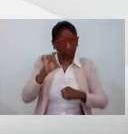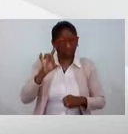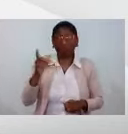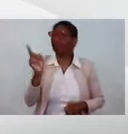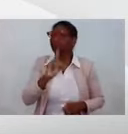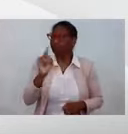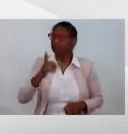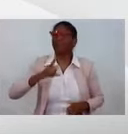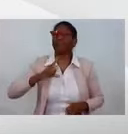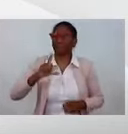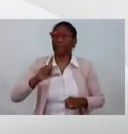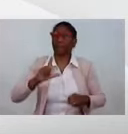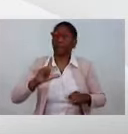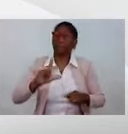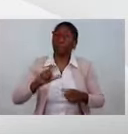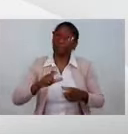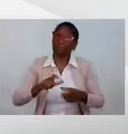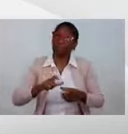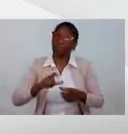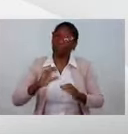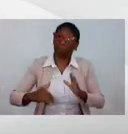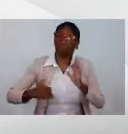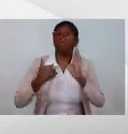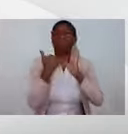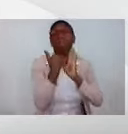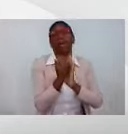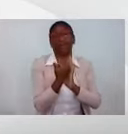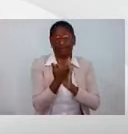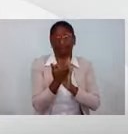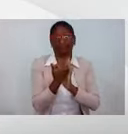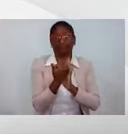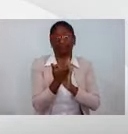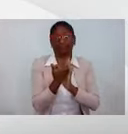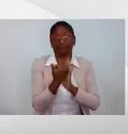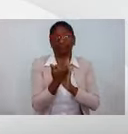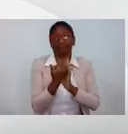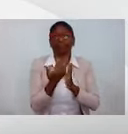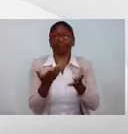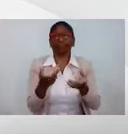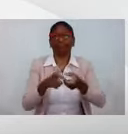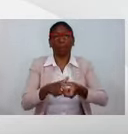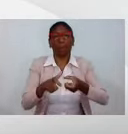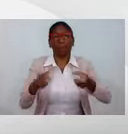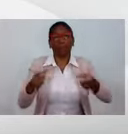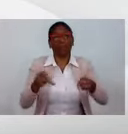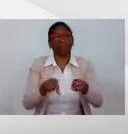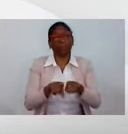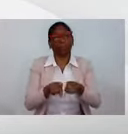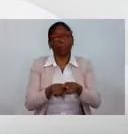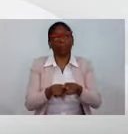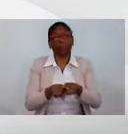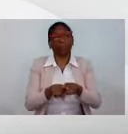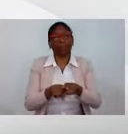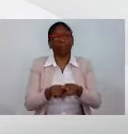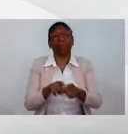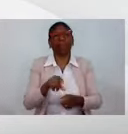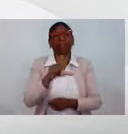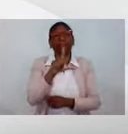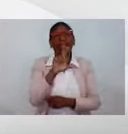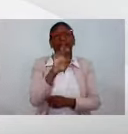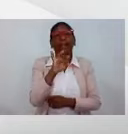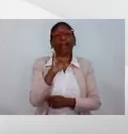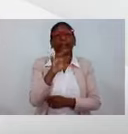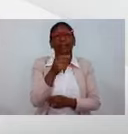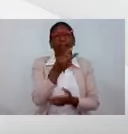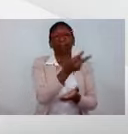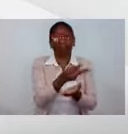muito elevada, de forma muito intensa, mas também apresentam um grande aumento de ocupação dos leitos, tanto nos